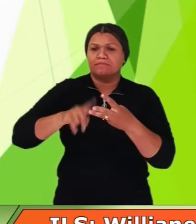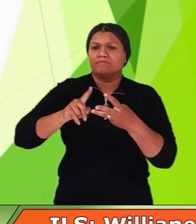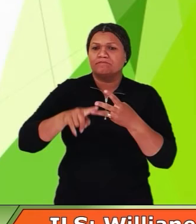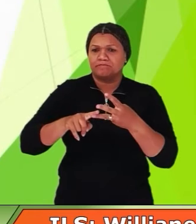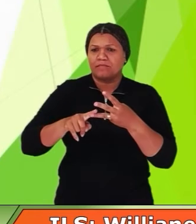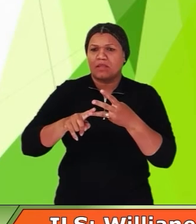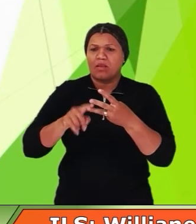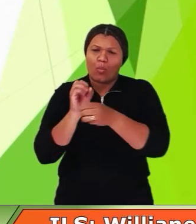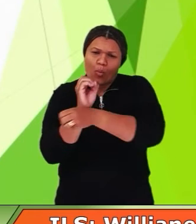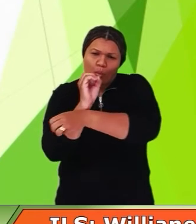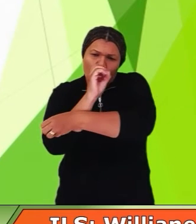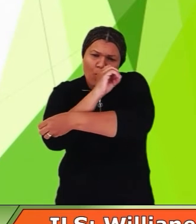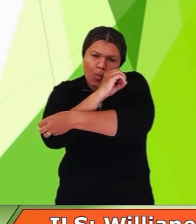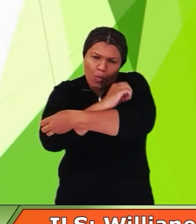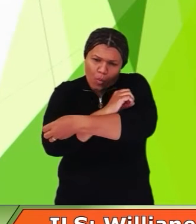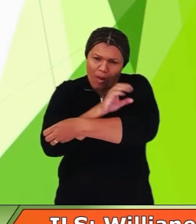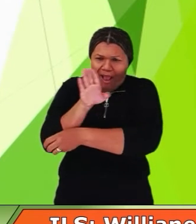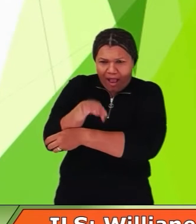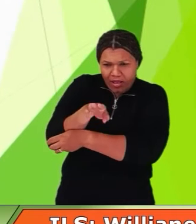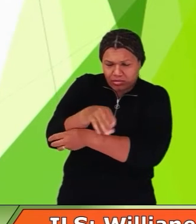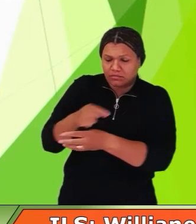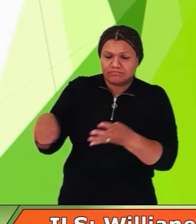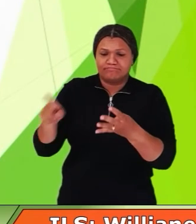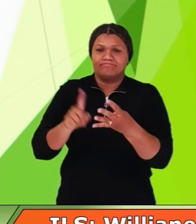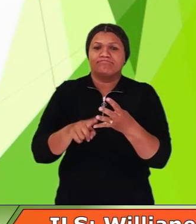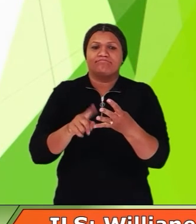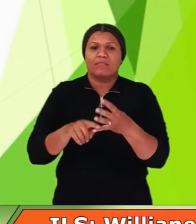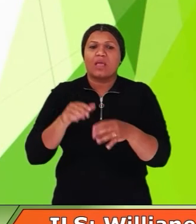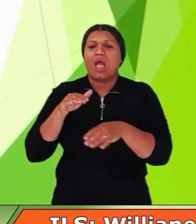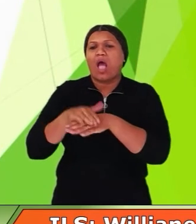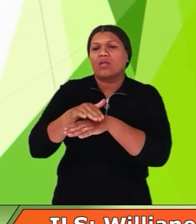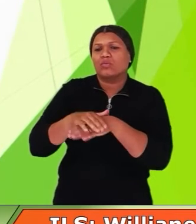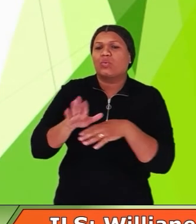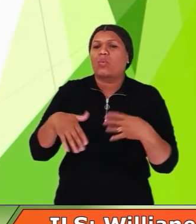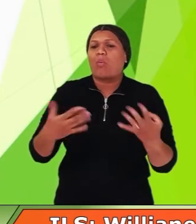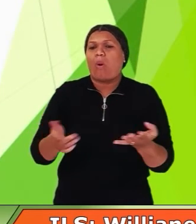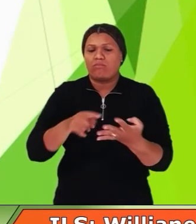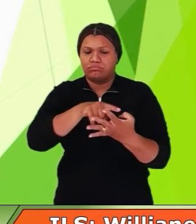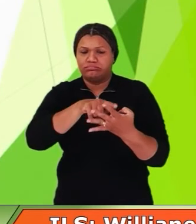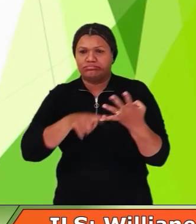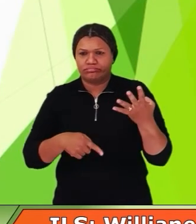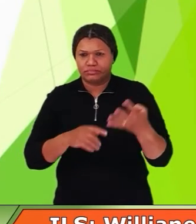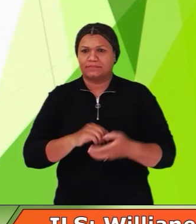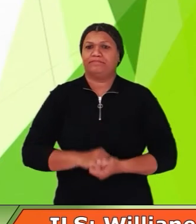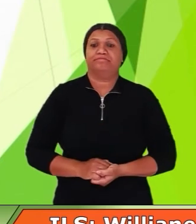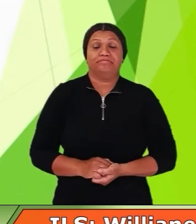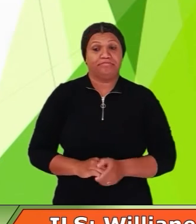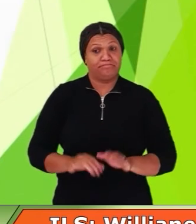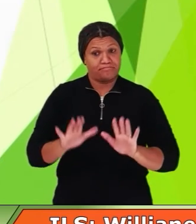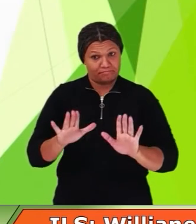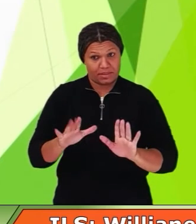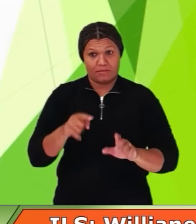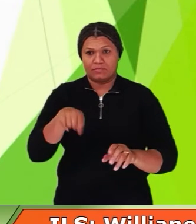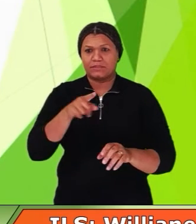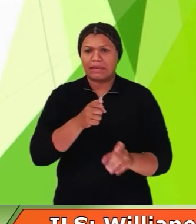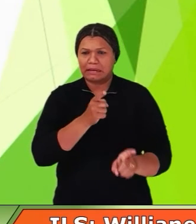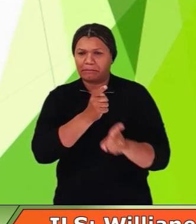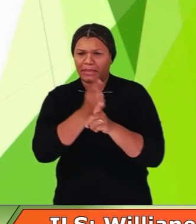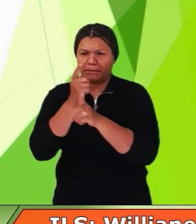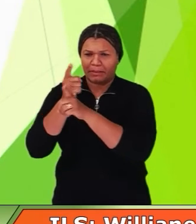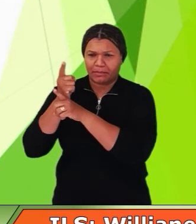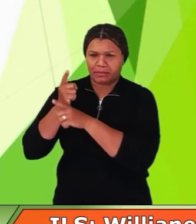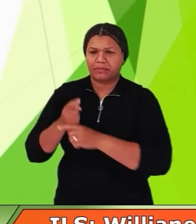tardinha ou letra D à noite bem a primeira coisa localize essas palavras no